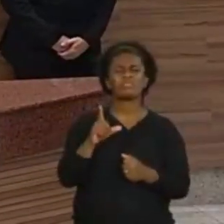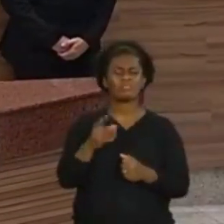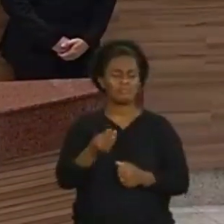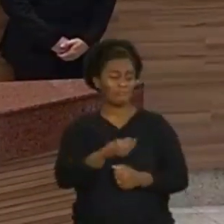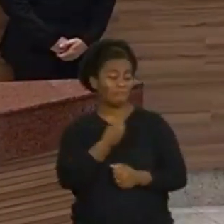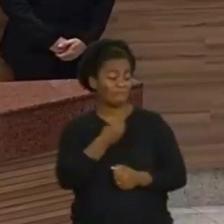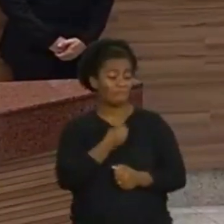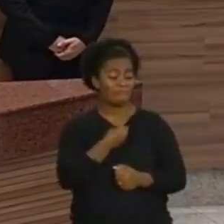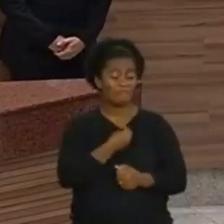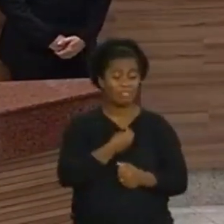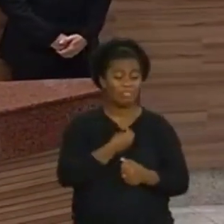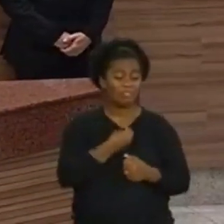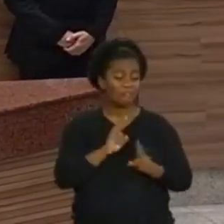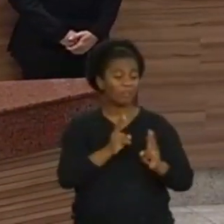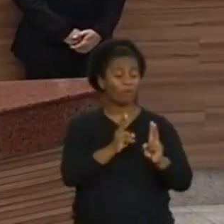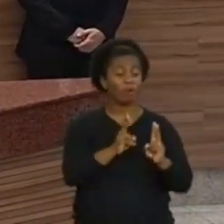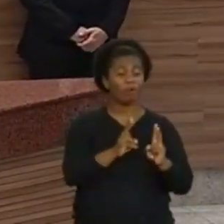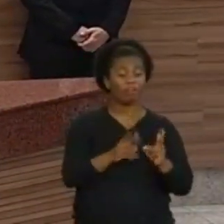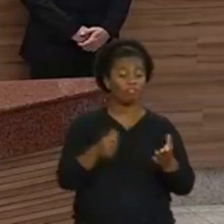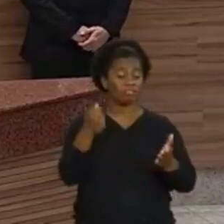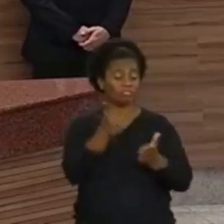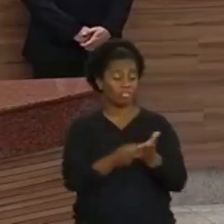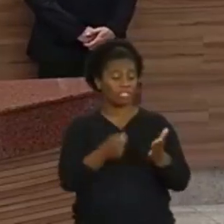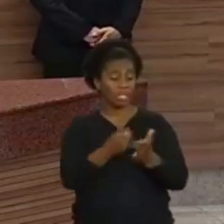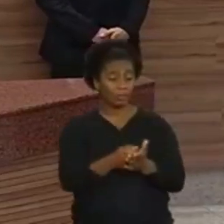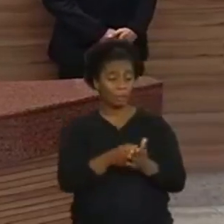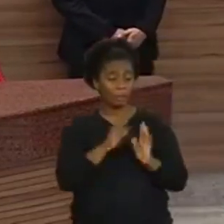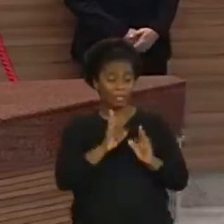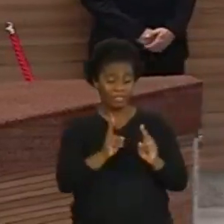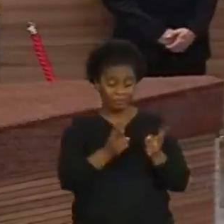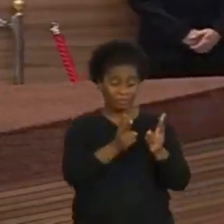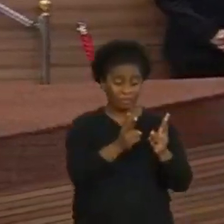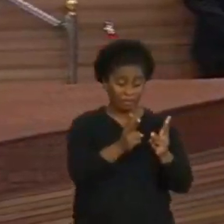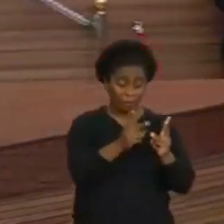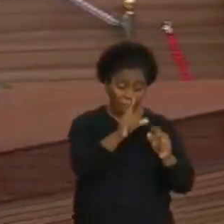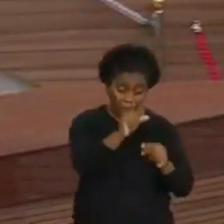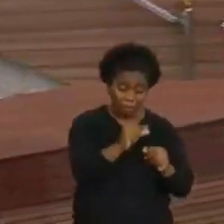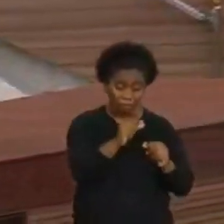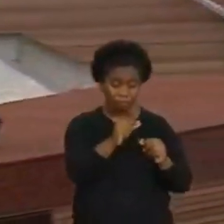lutar, mas são pequenos, os testemunhos são pequenos.